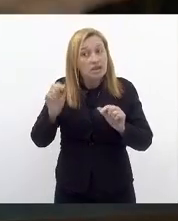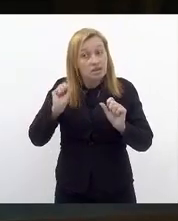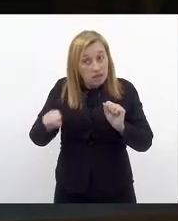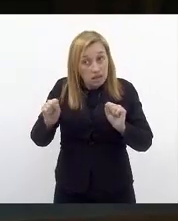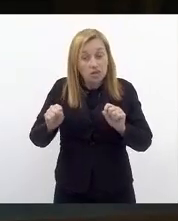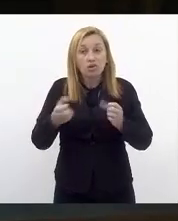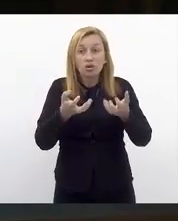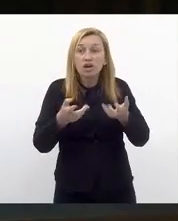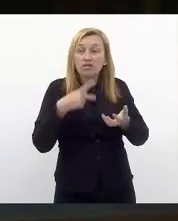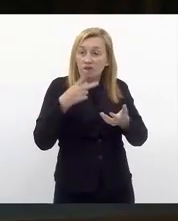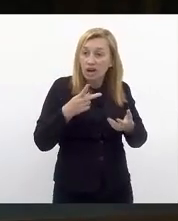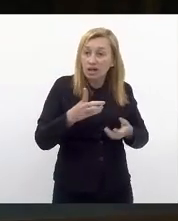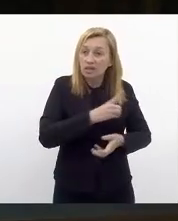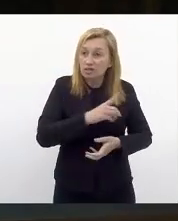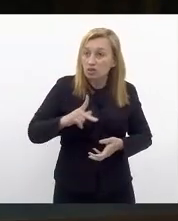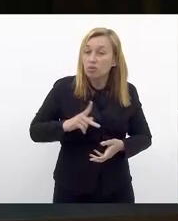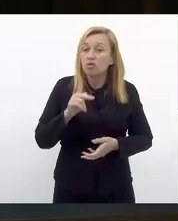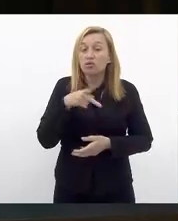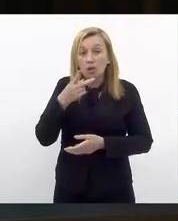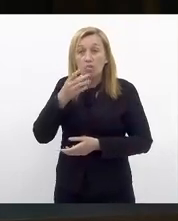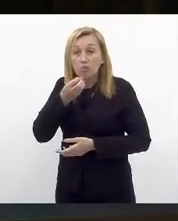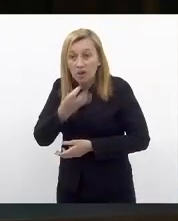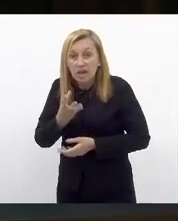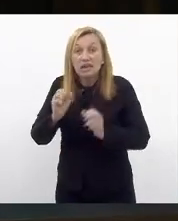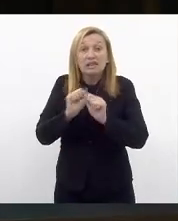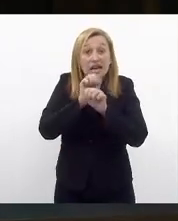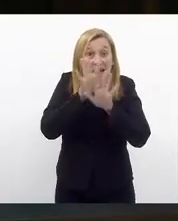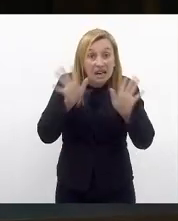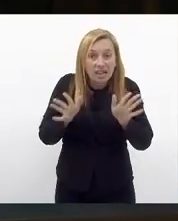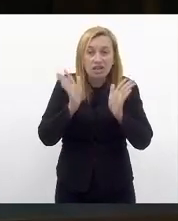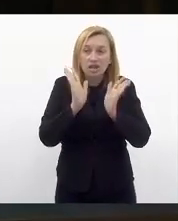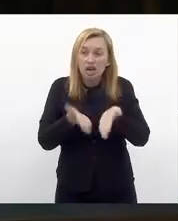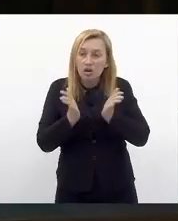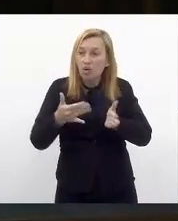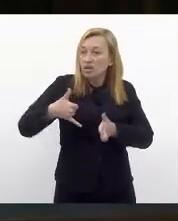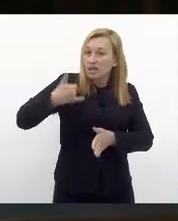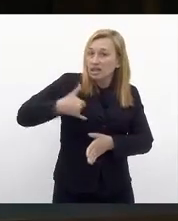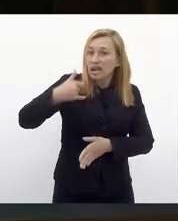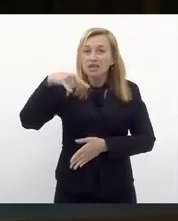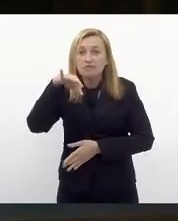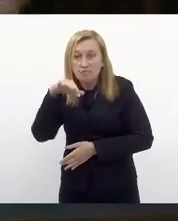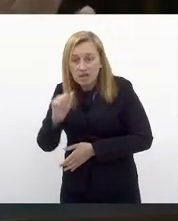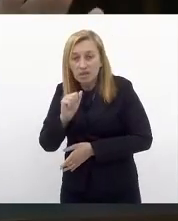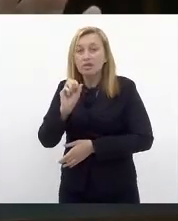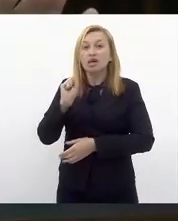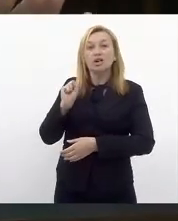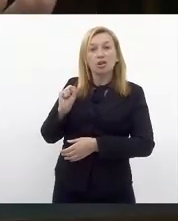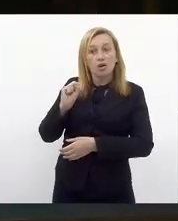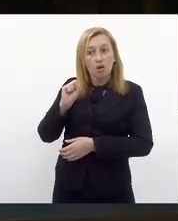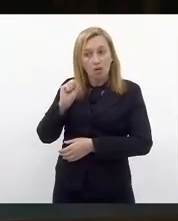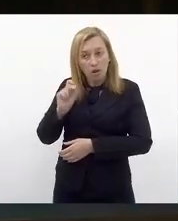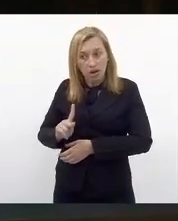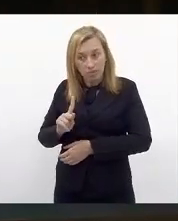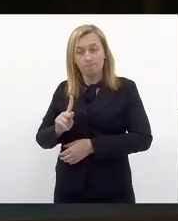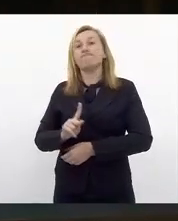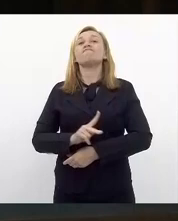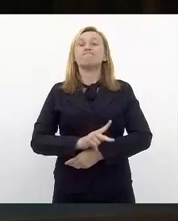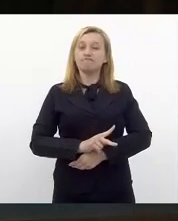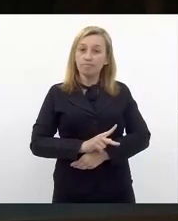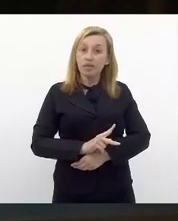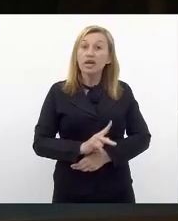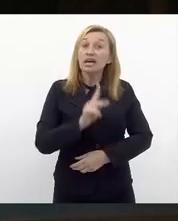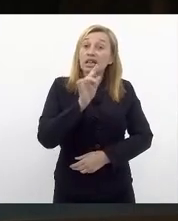a defensora disse bem tá claro que agora tem idade mínima. Ok